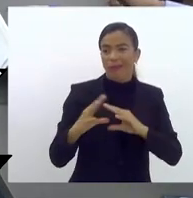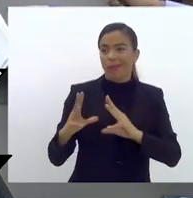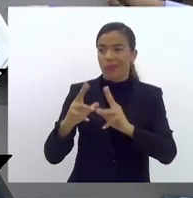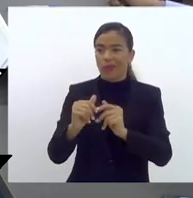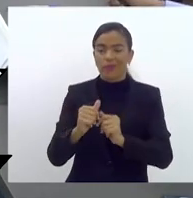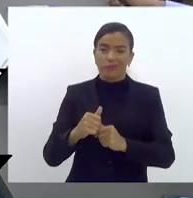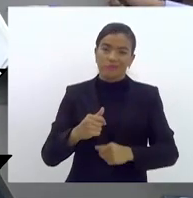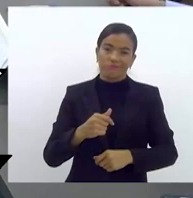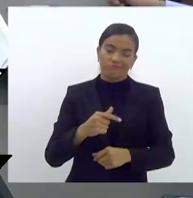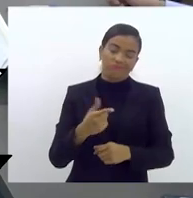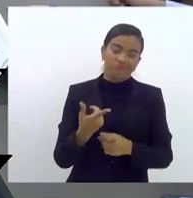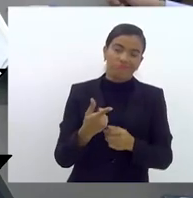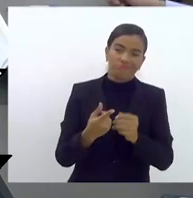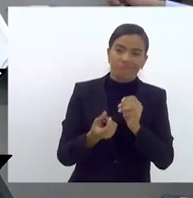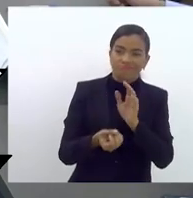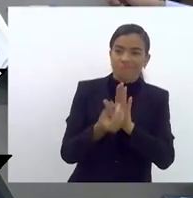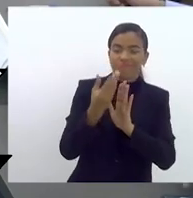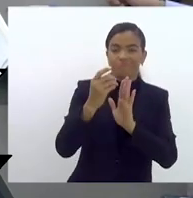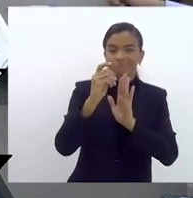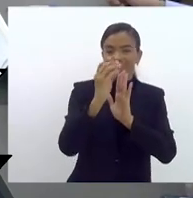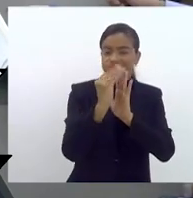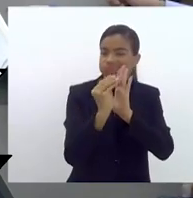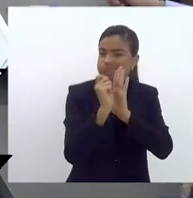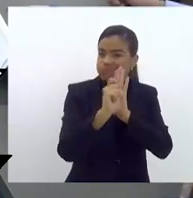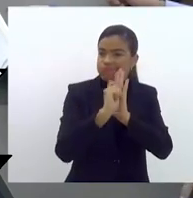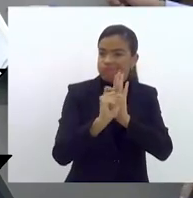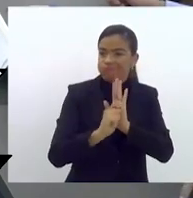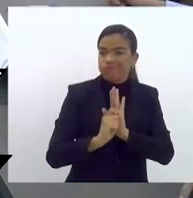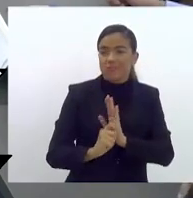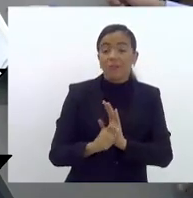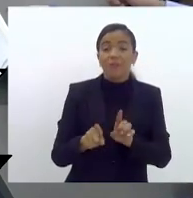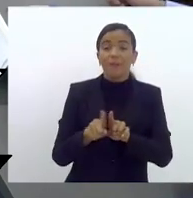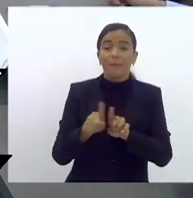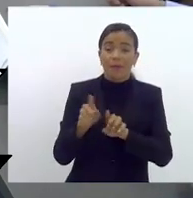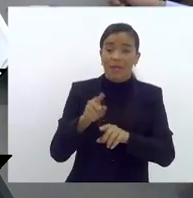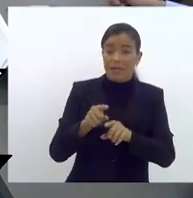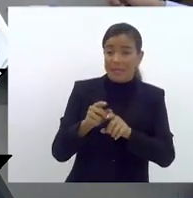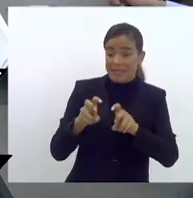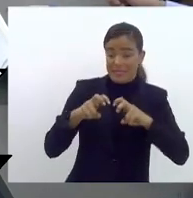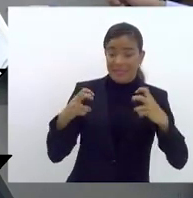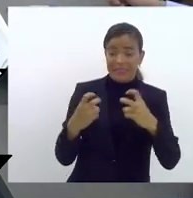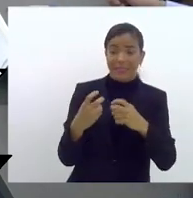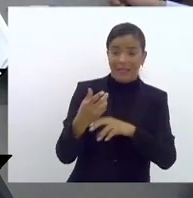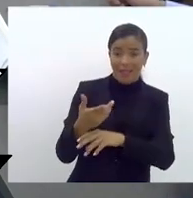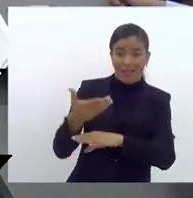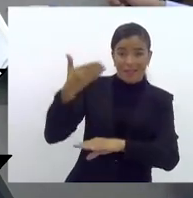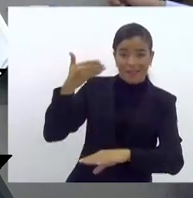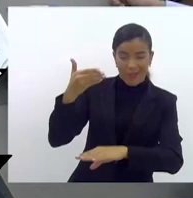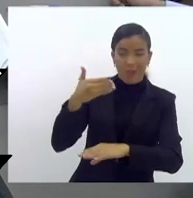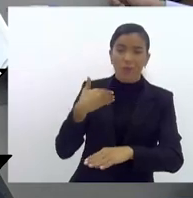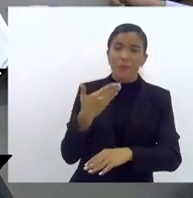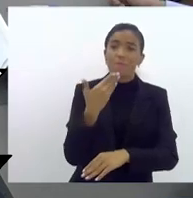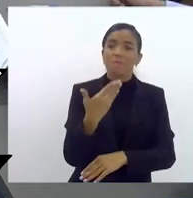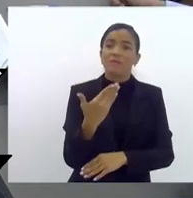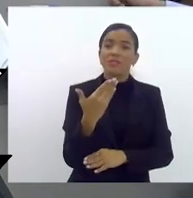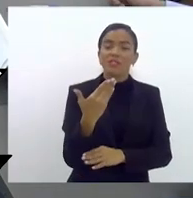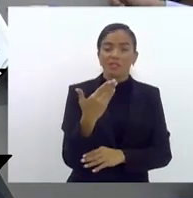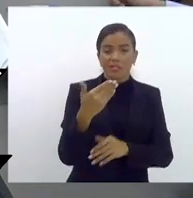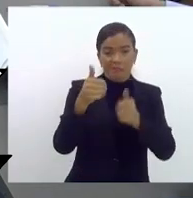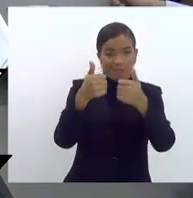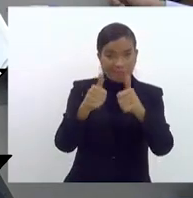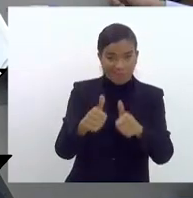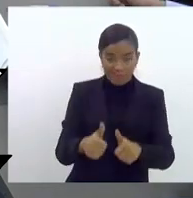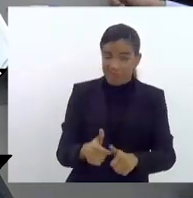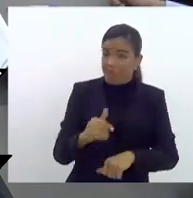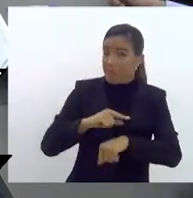né Na realidade na sessão anterior eu havia solicitada pedir à vista